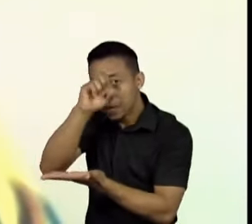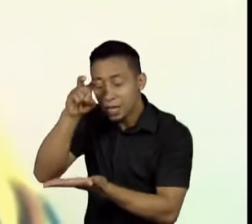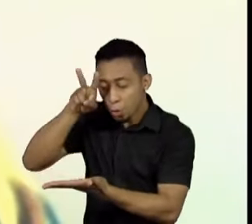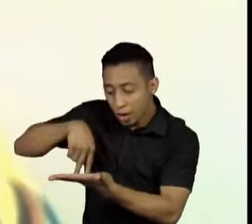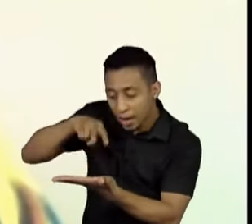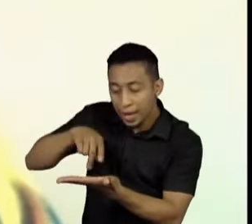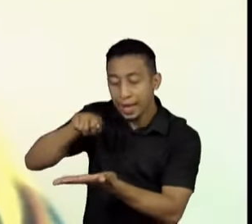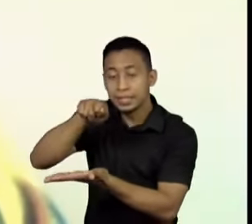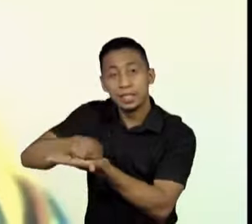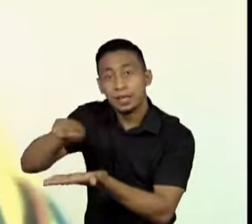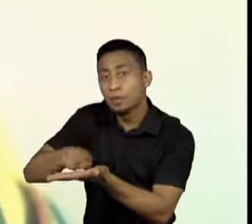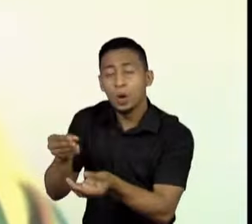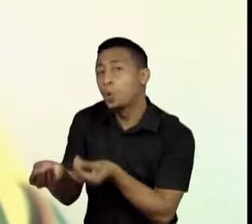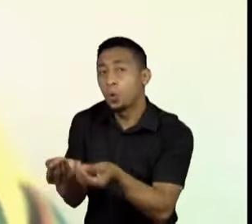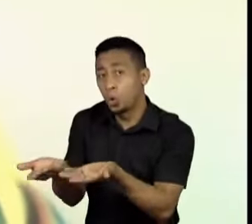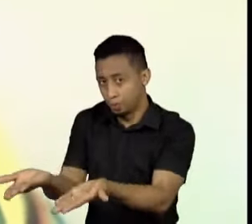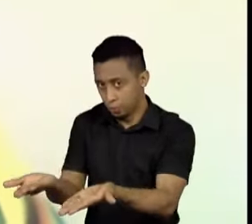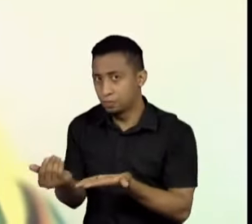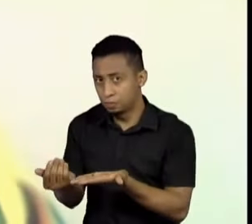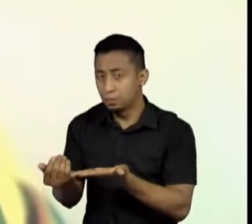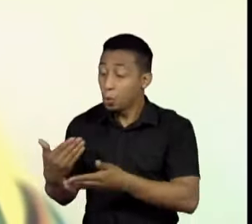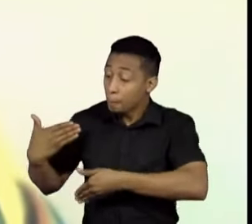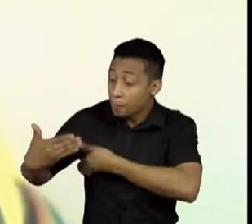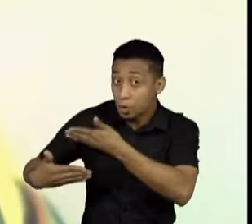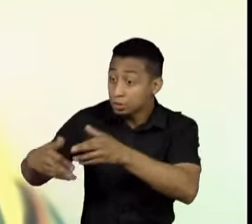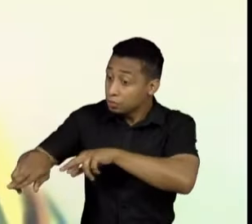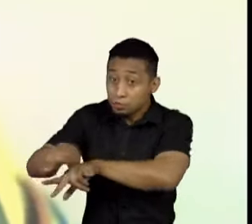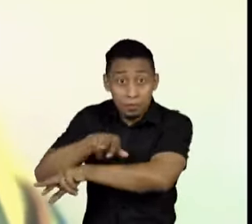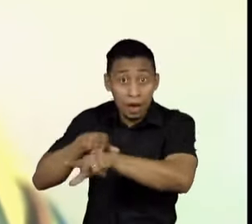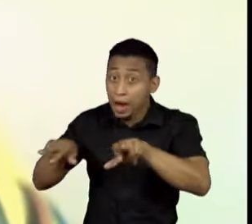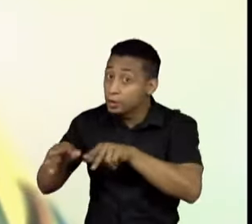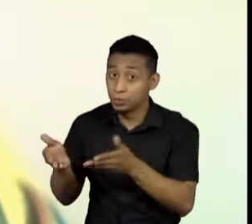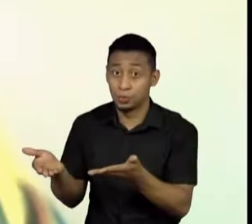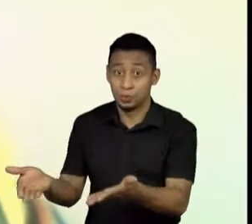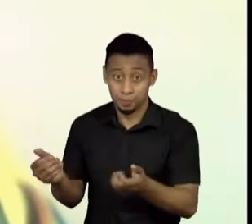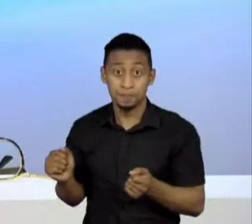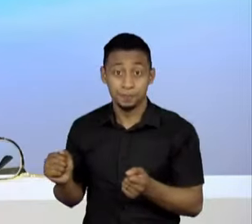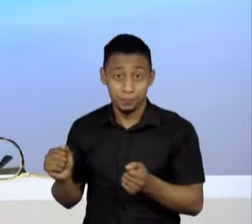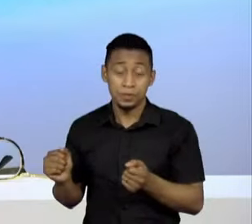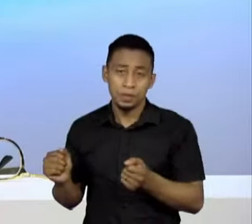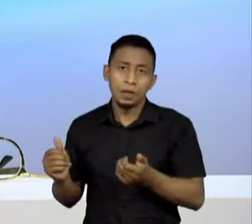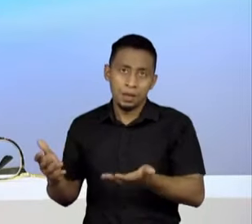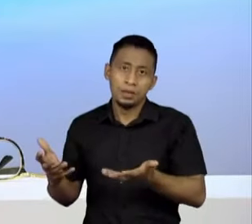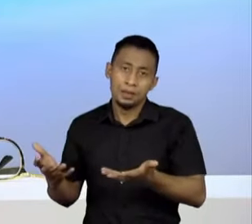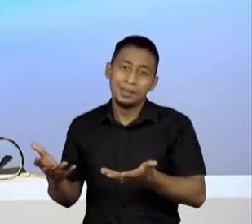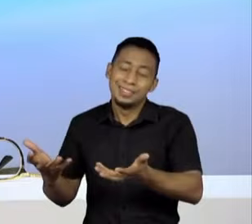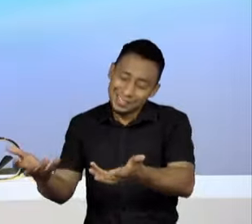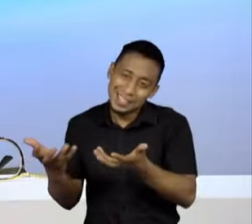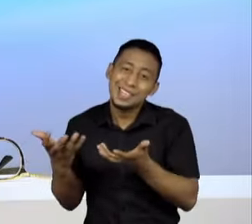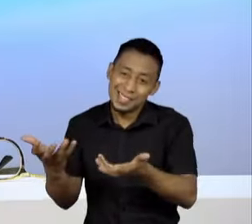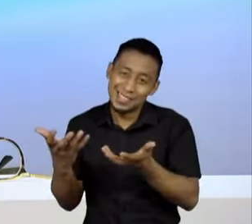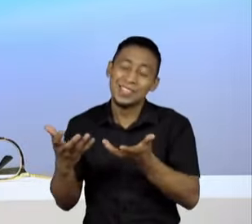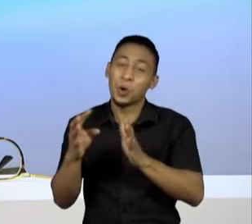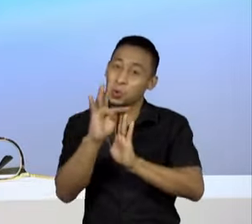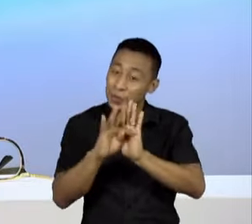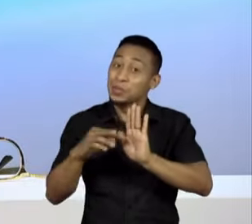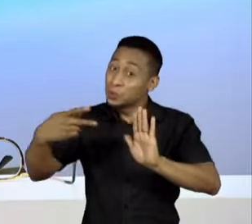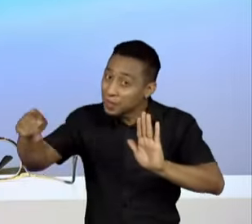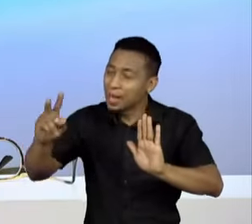de letramento de Carolina, que é um processo muito diverso. Então, a gente queria também